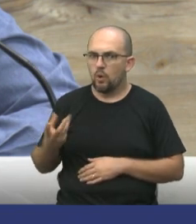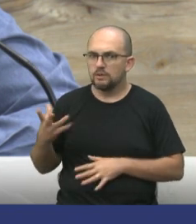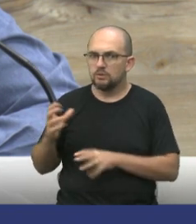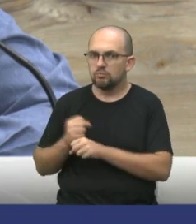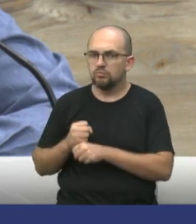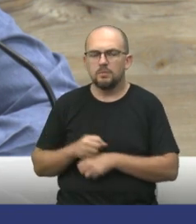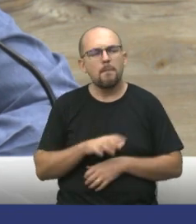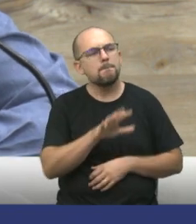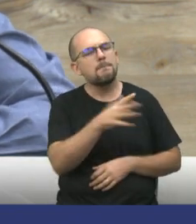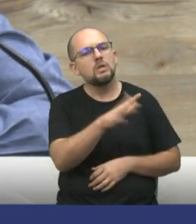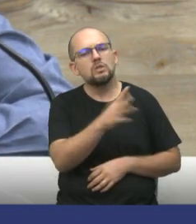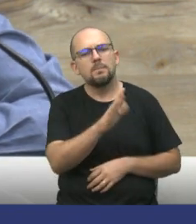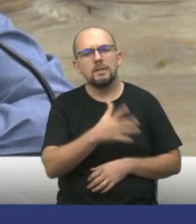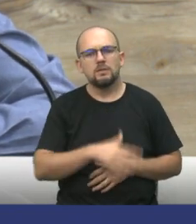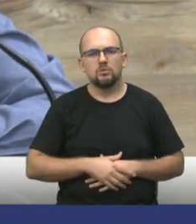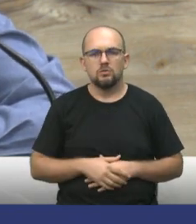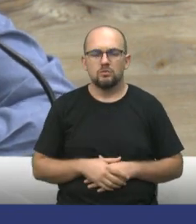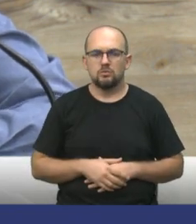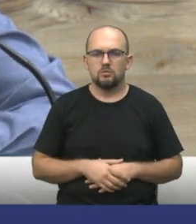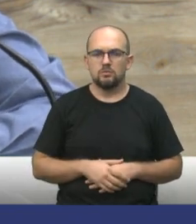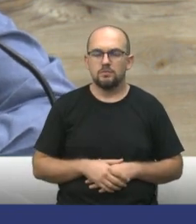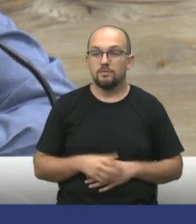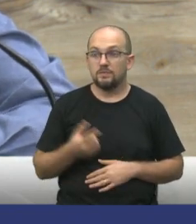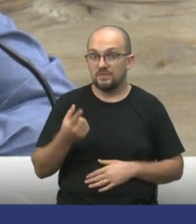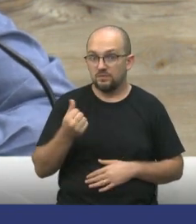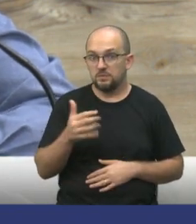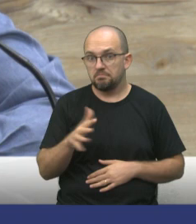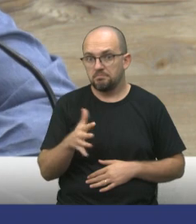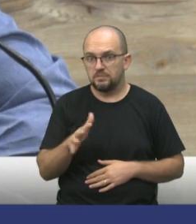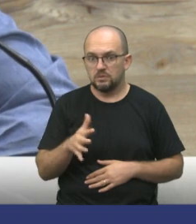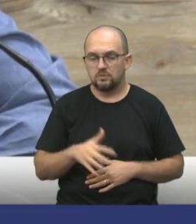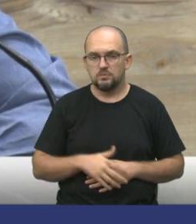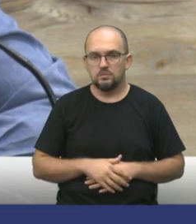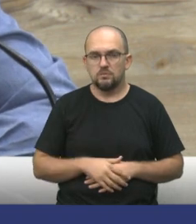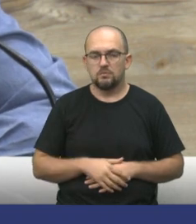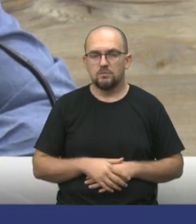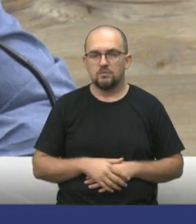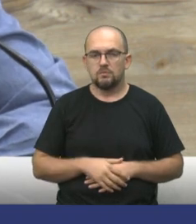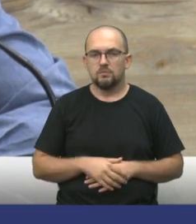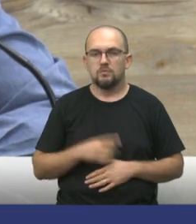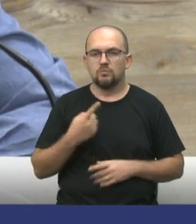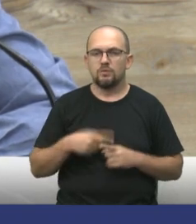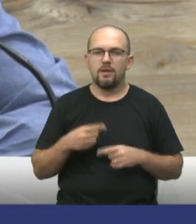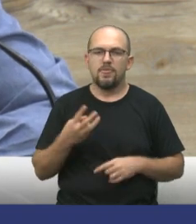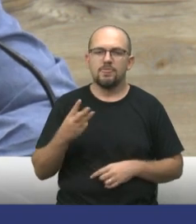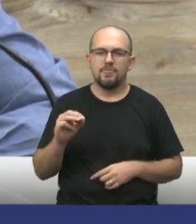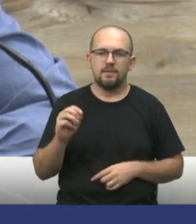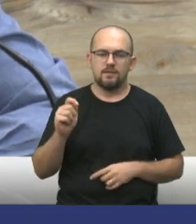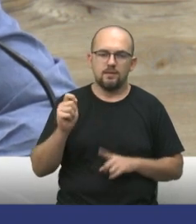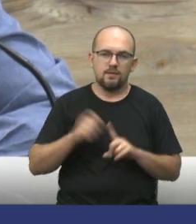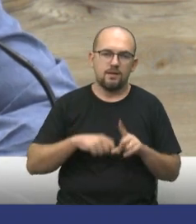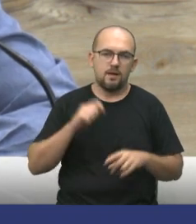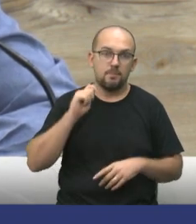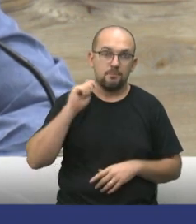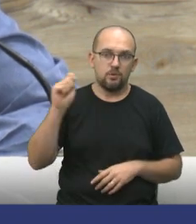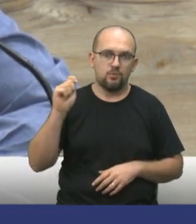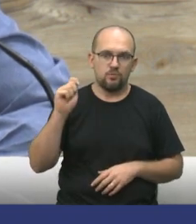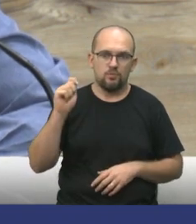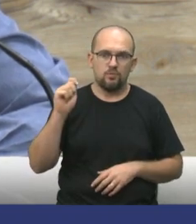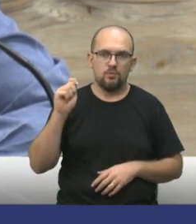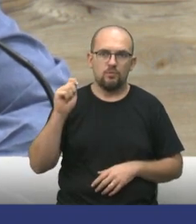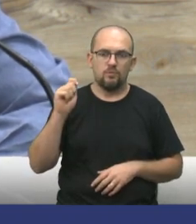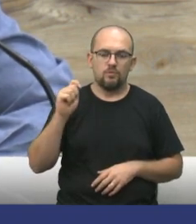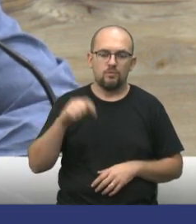Mais ou menos, não precisa ser muito... Em valores aproximados, até porque a gente está falando em 30 de abril, né? Nós temos hoje aqui